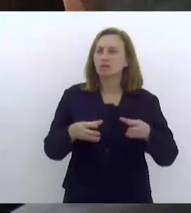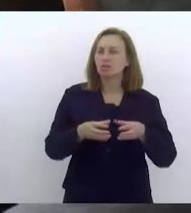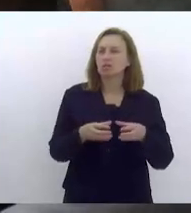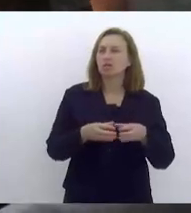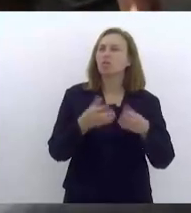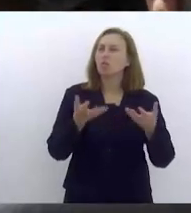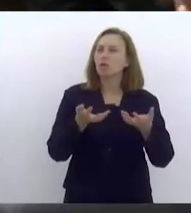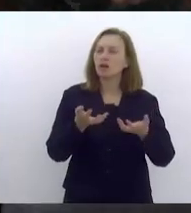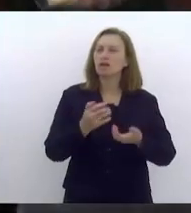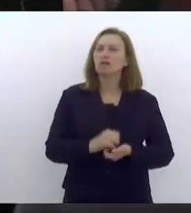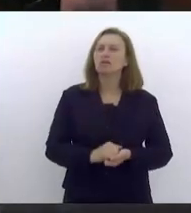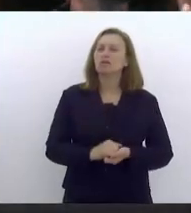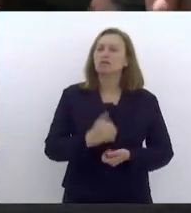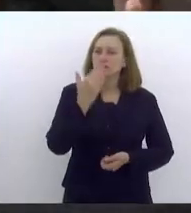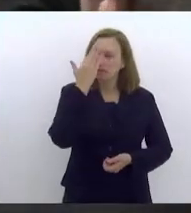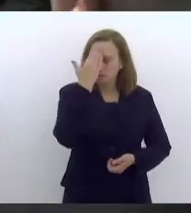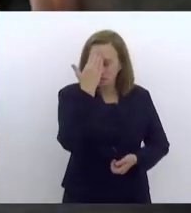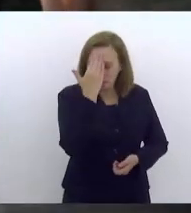aqui